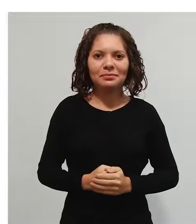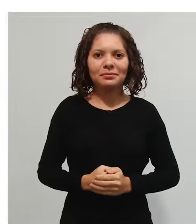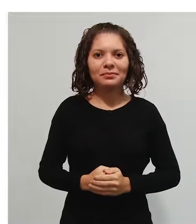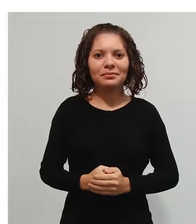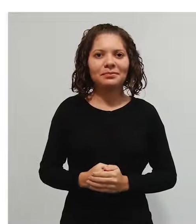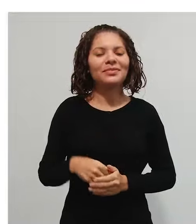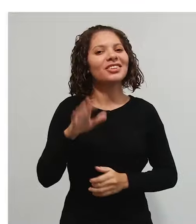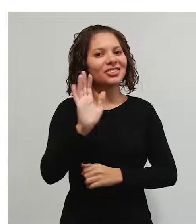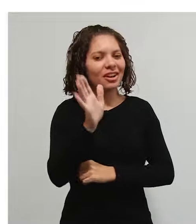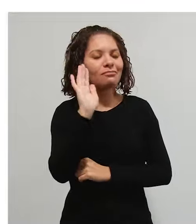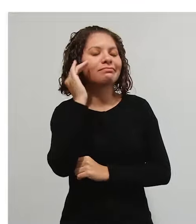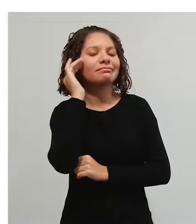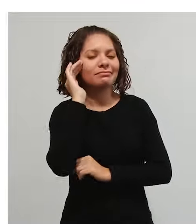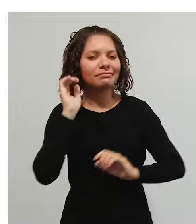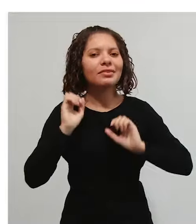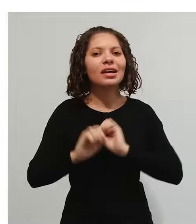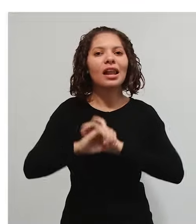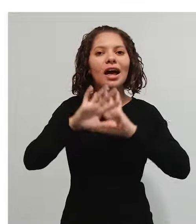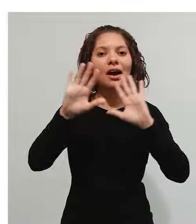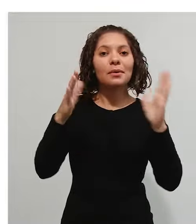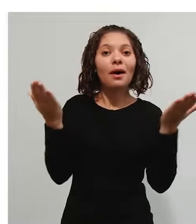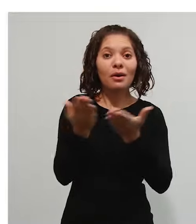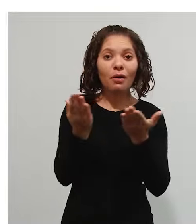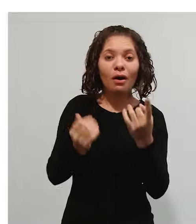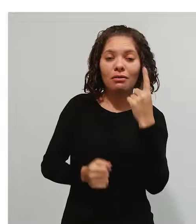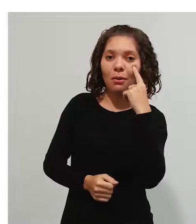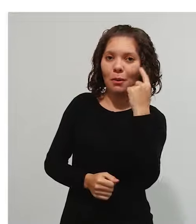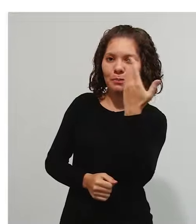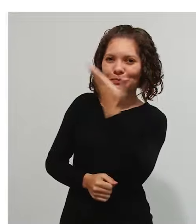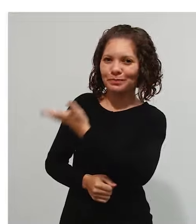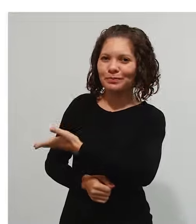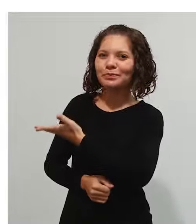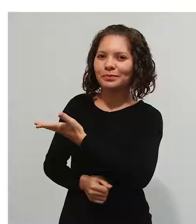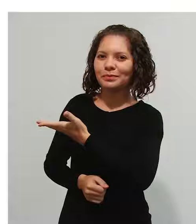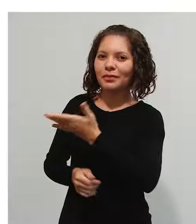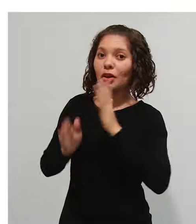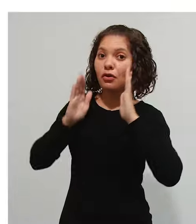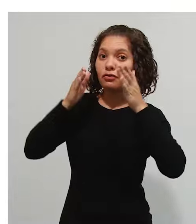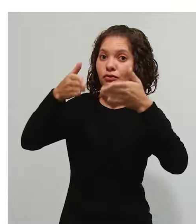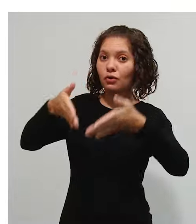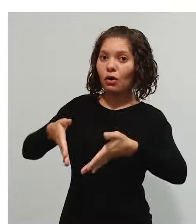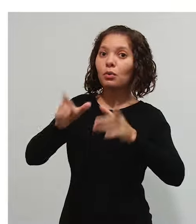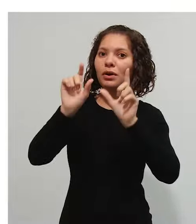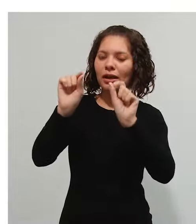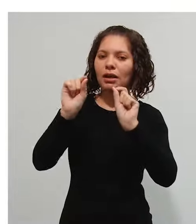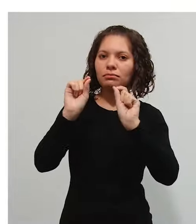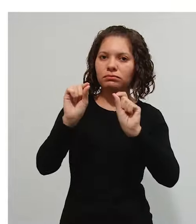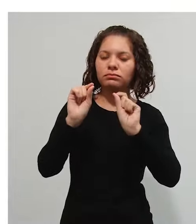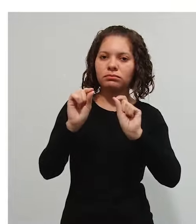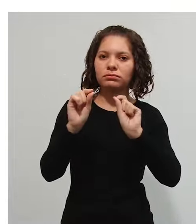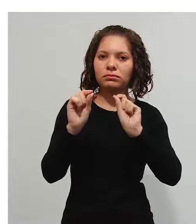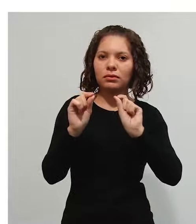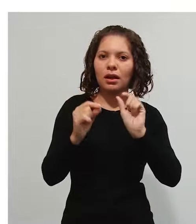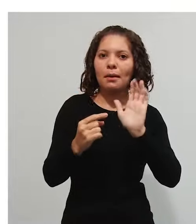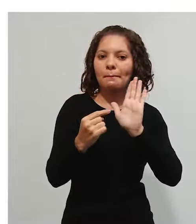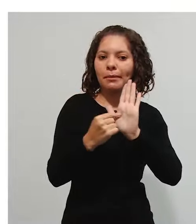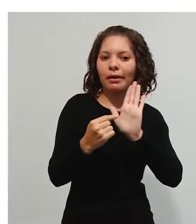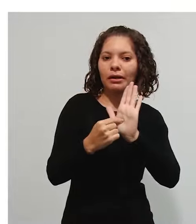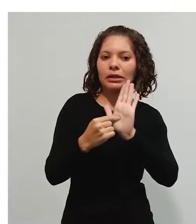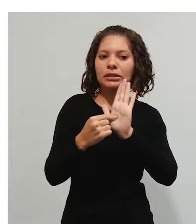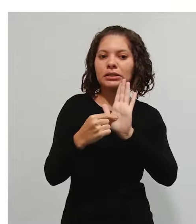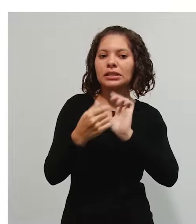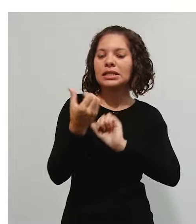parte eu quero que vocês vejam especialmente o inciso sexto do 150 da CF que vai